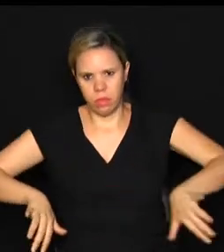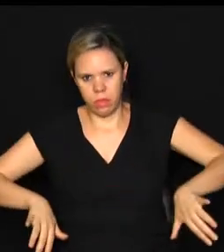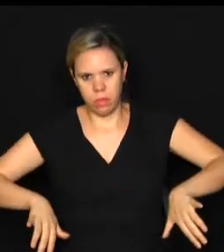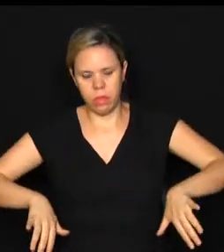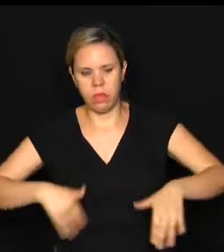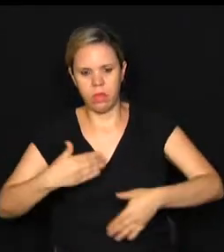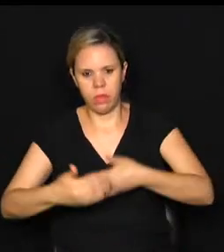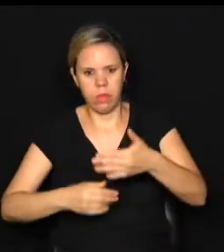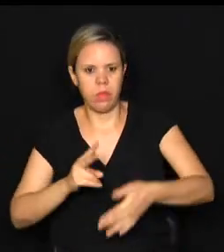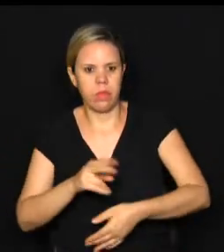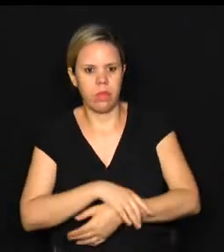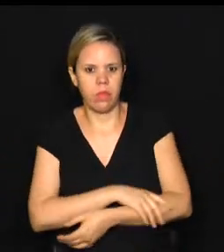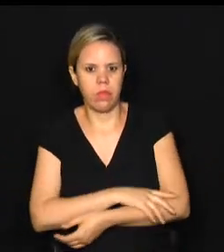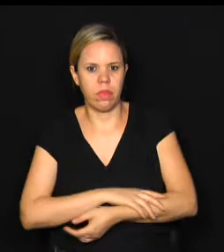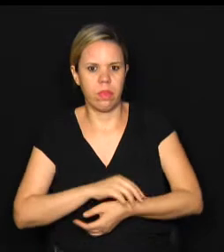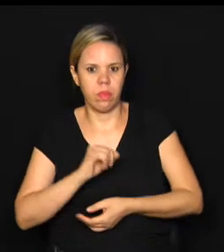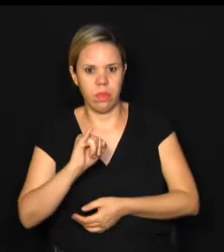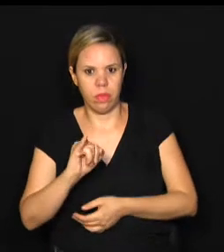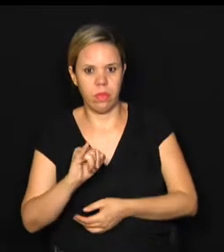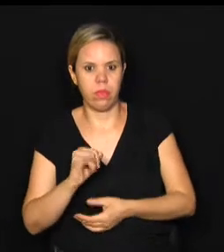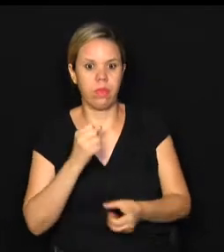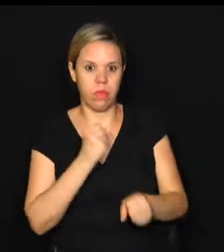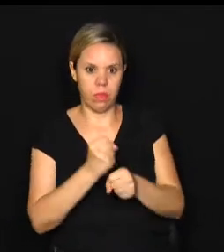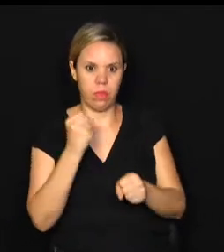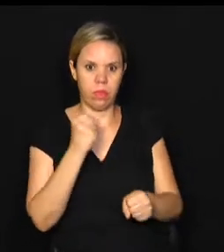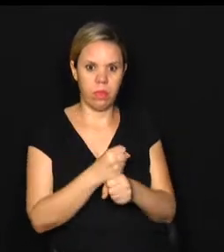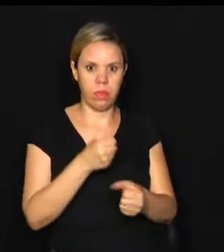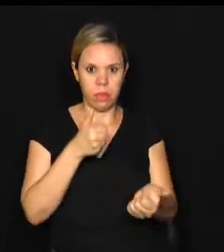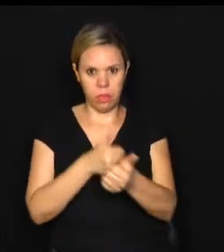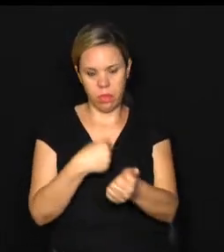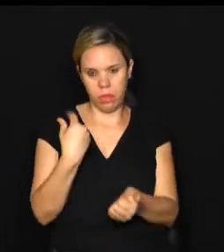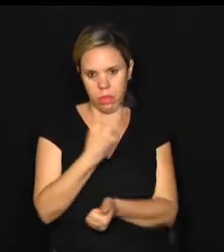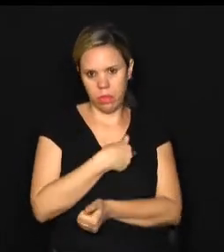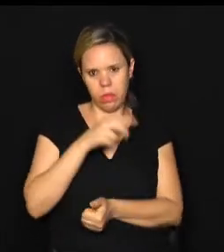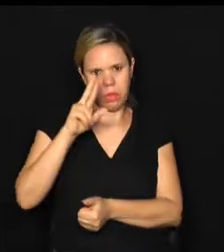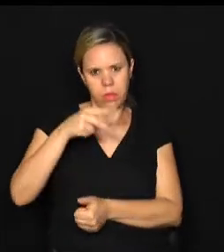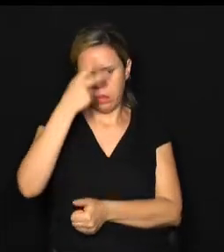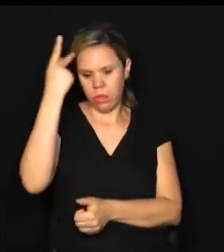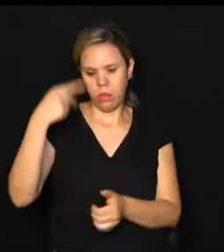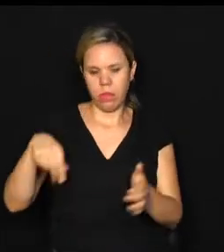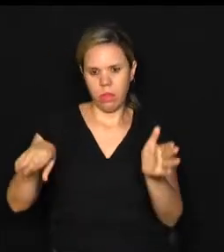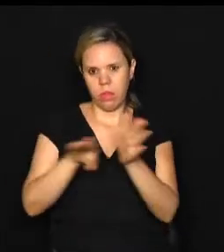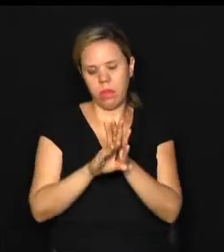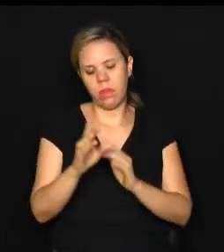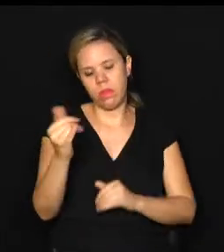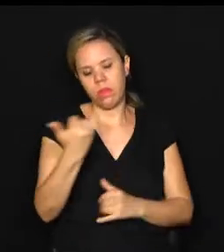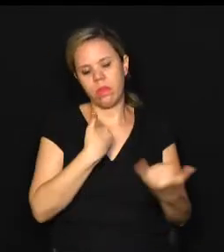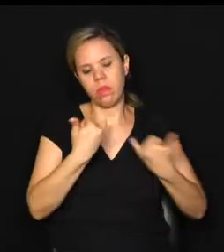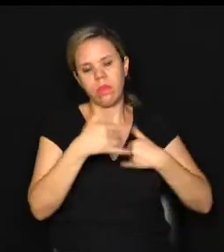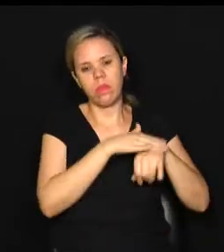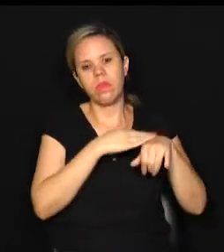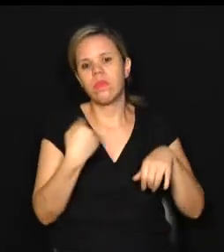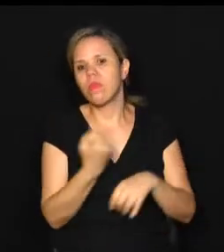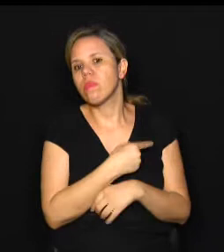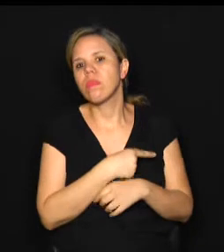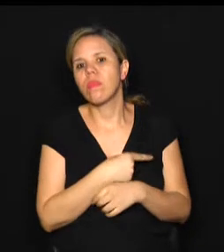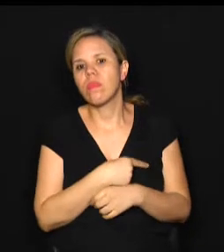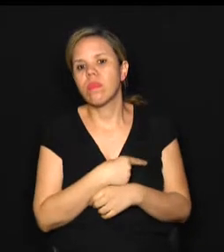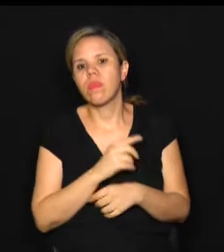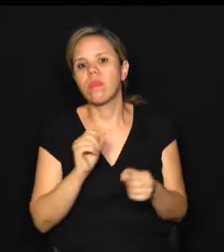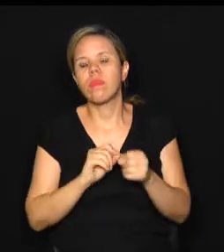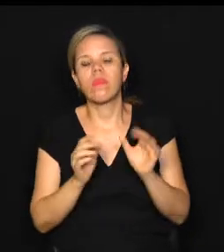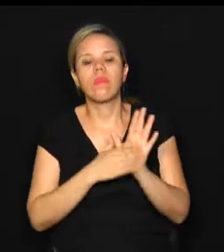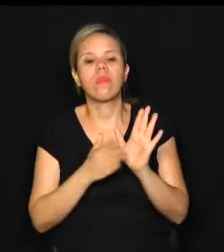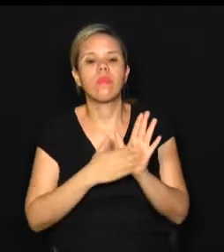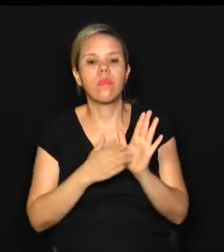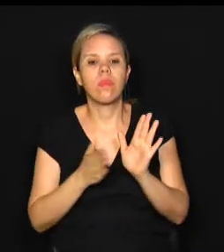andamento. Se for construída aqui próximo de nós, nunca ninguém chegou aqui até nós para conversar conosco ou nos fazer